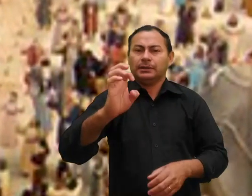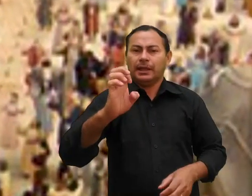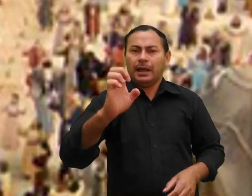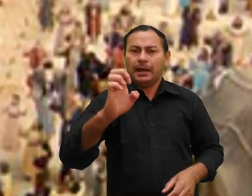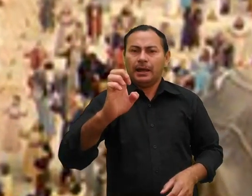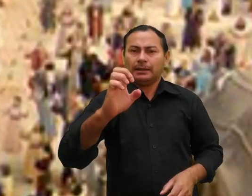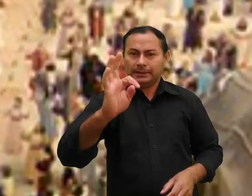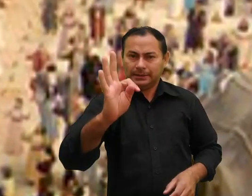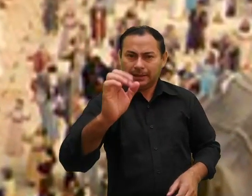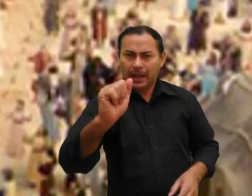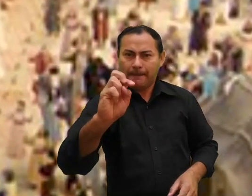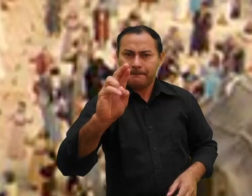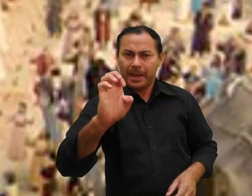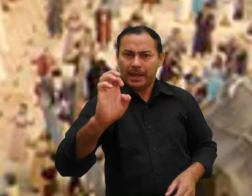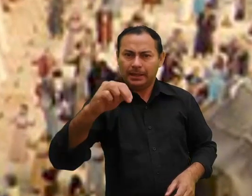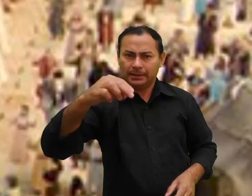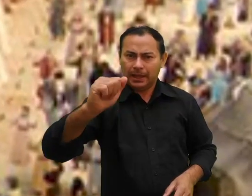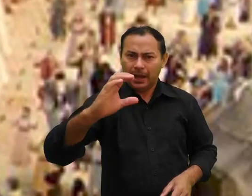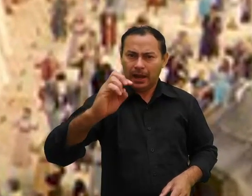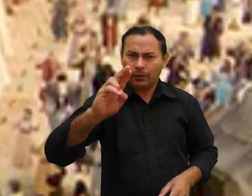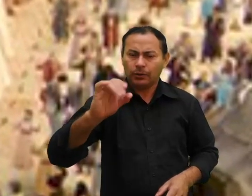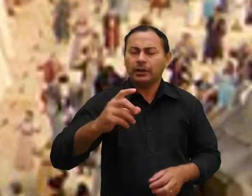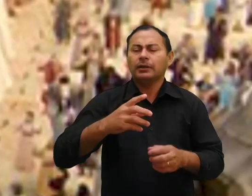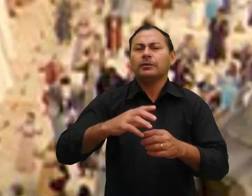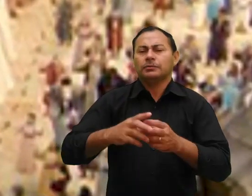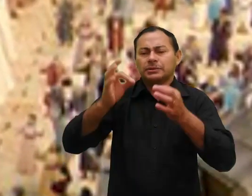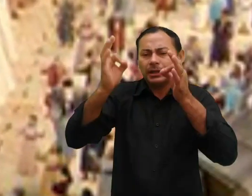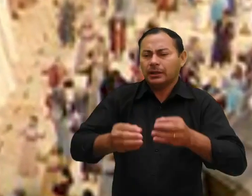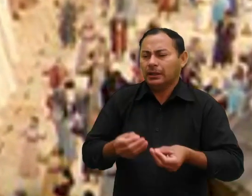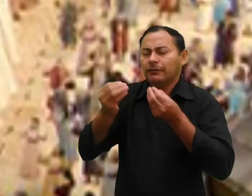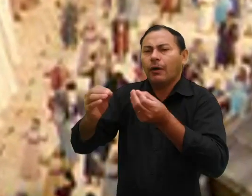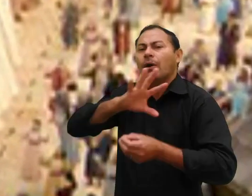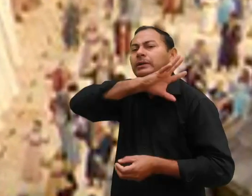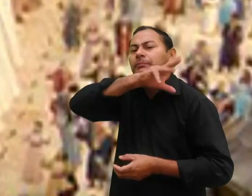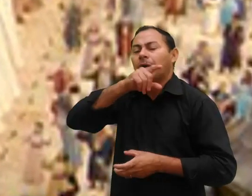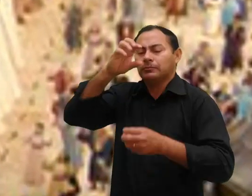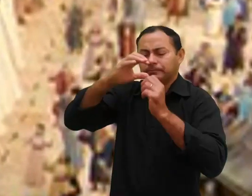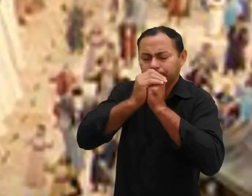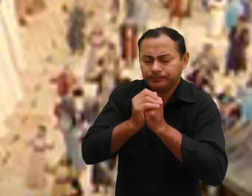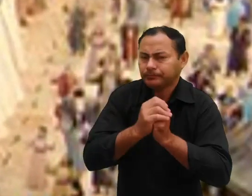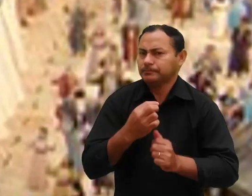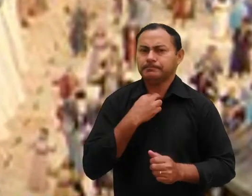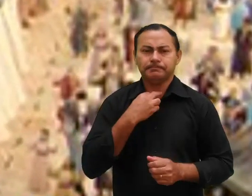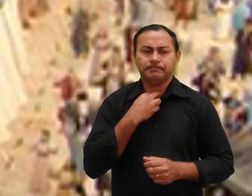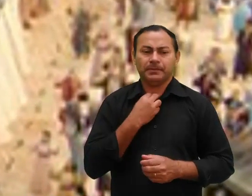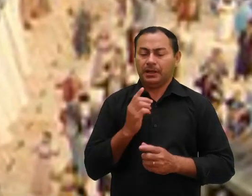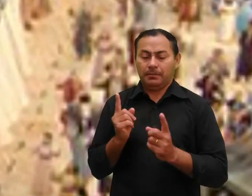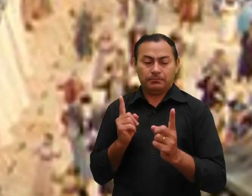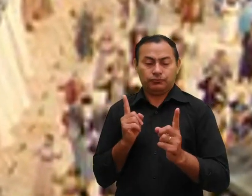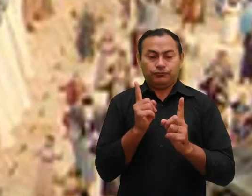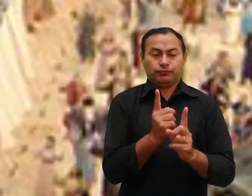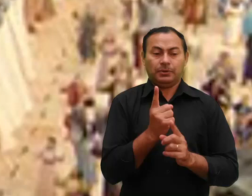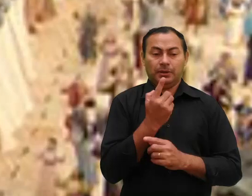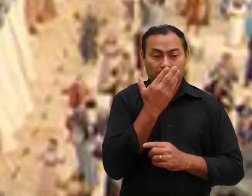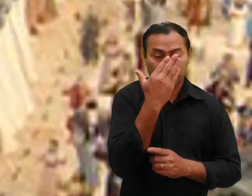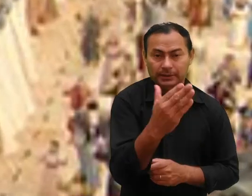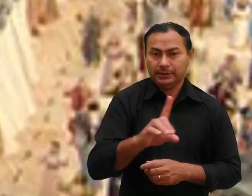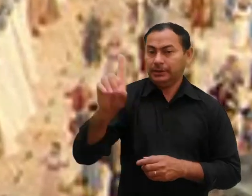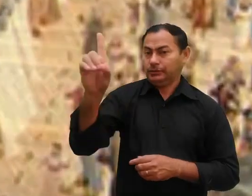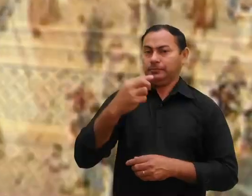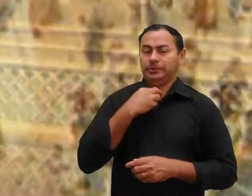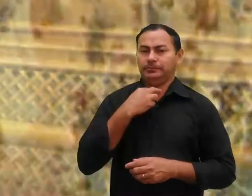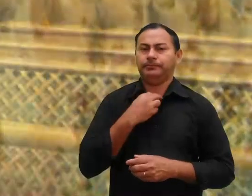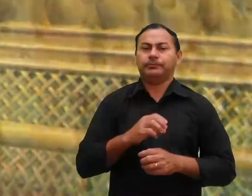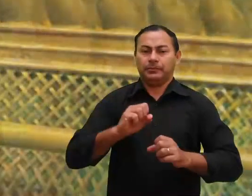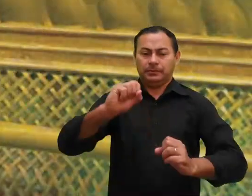tabernáculo era requerido que o pecador levasse um animal para a tenda de adoração, mas ele não poderia nem se aproximar da presença de